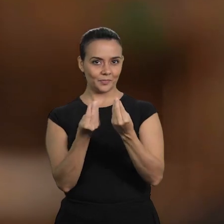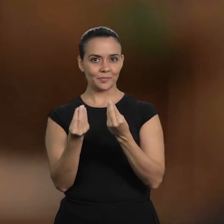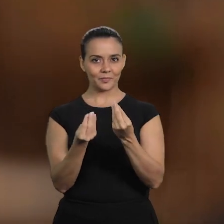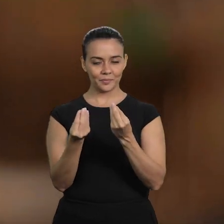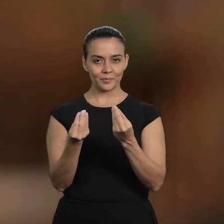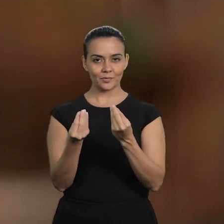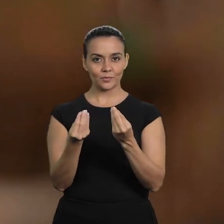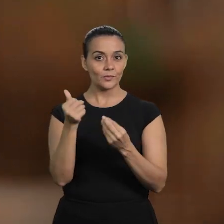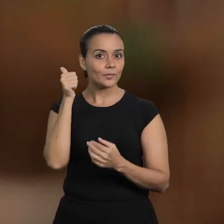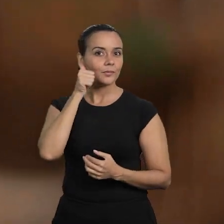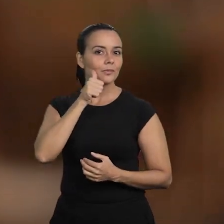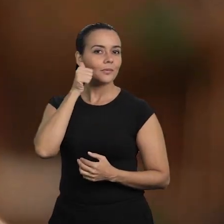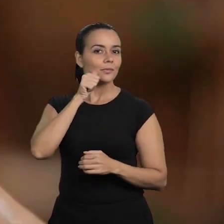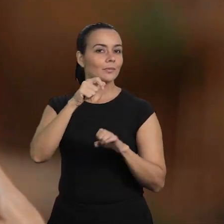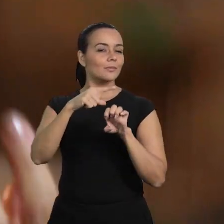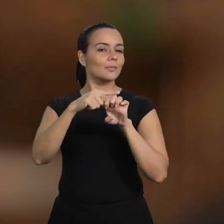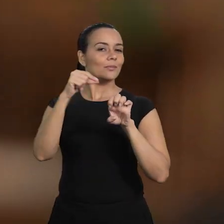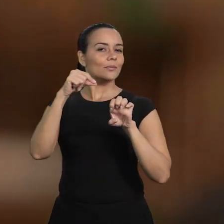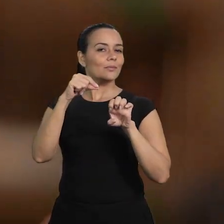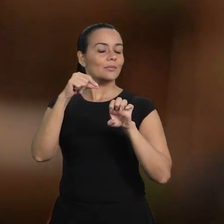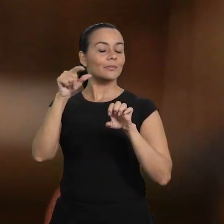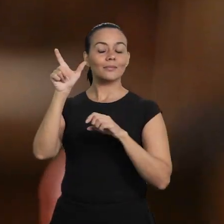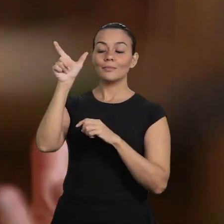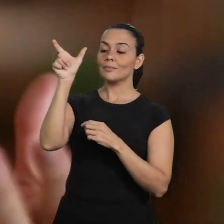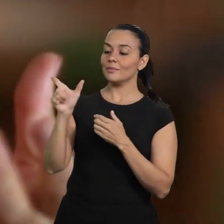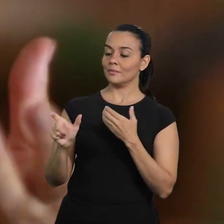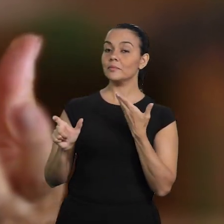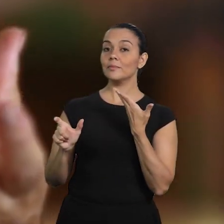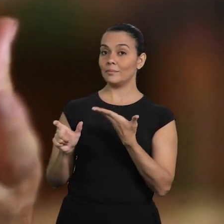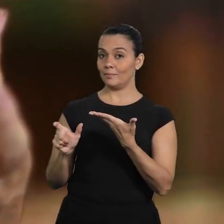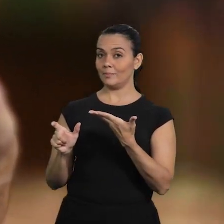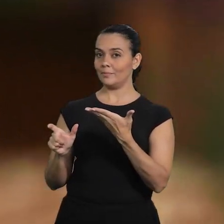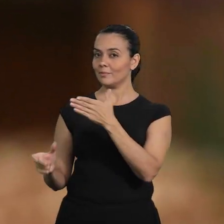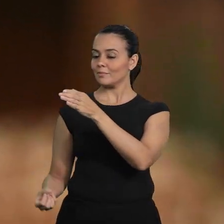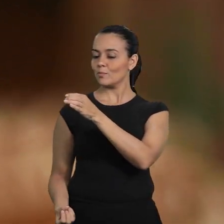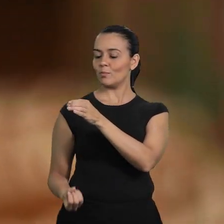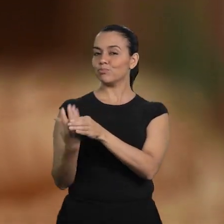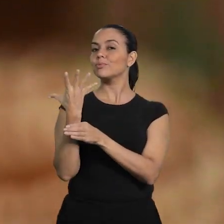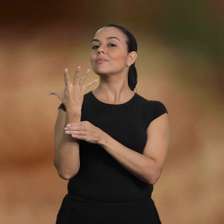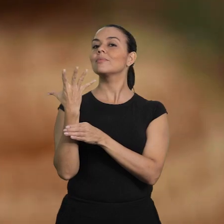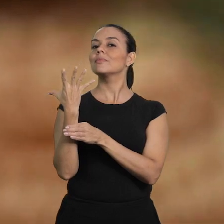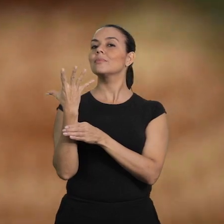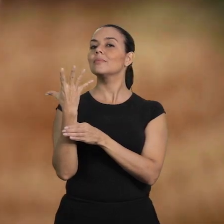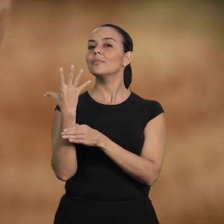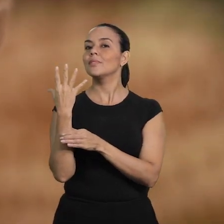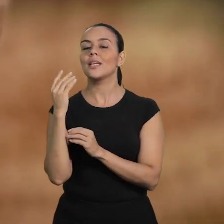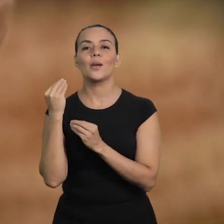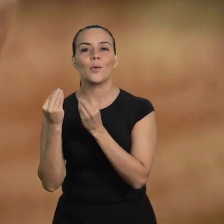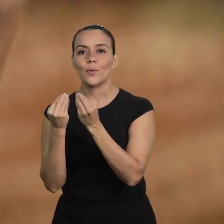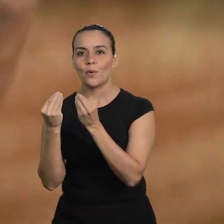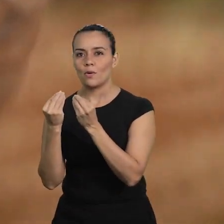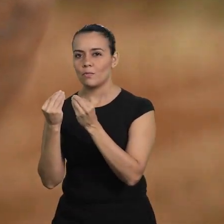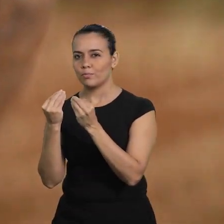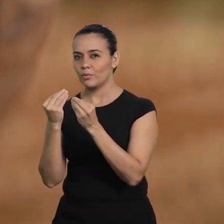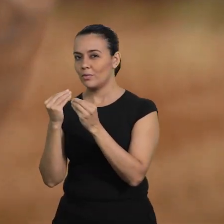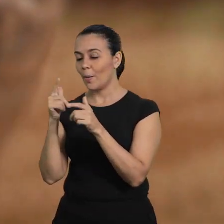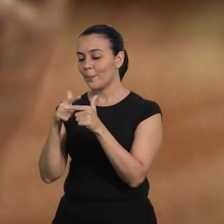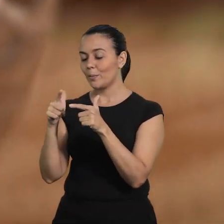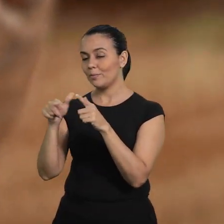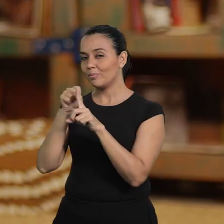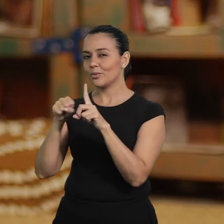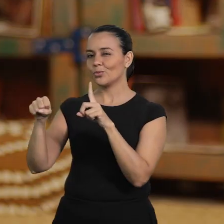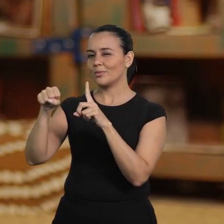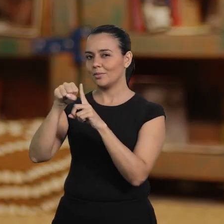essas empreendedoras, elas são um indivíduo que cria uma organização focada em resolver um